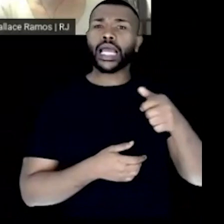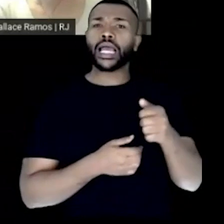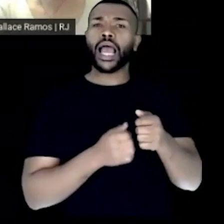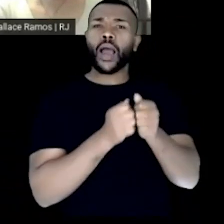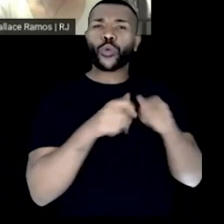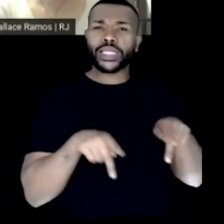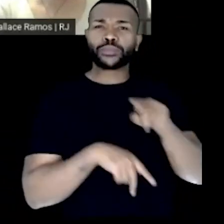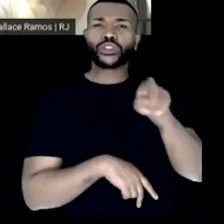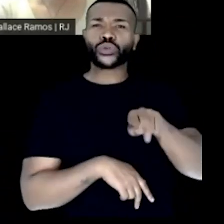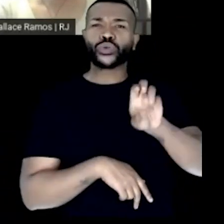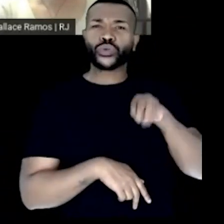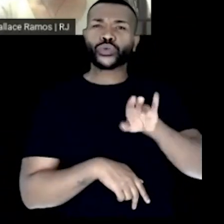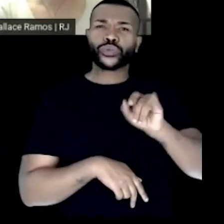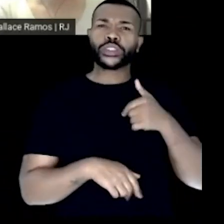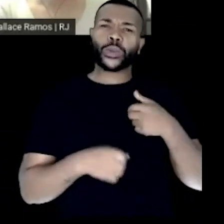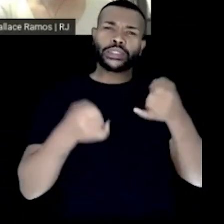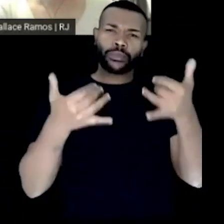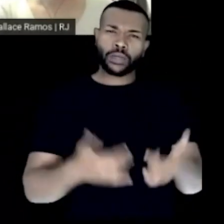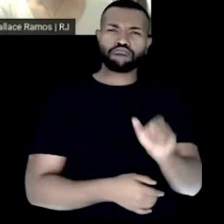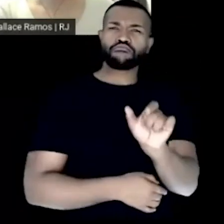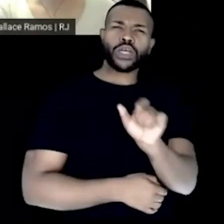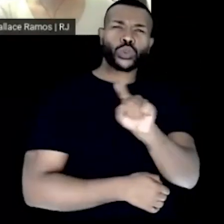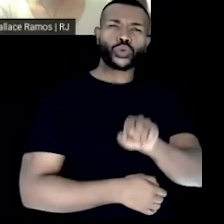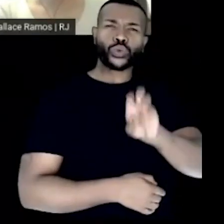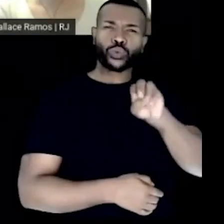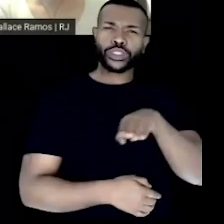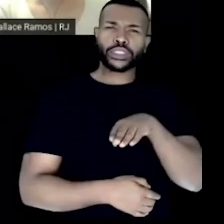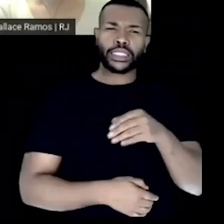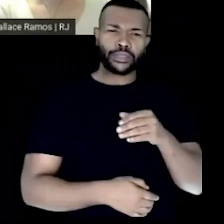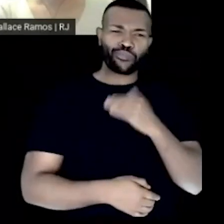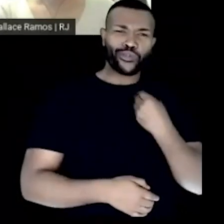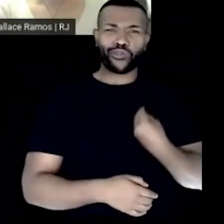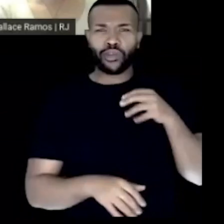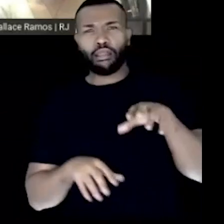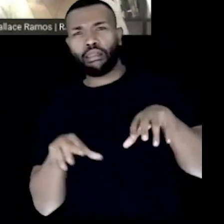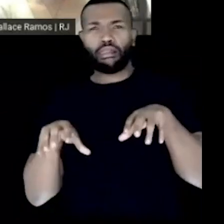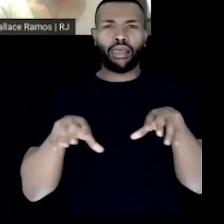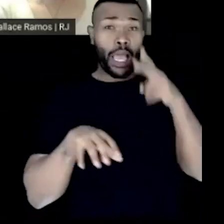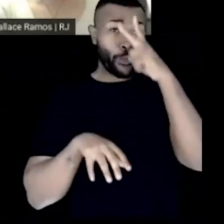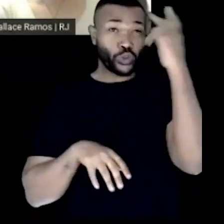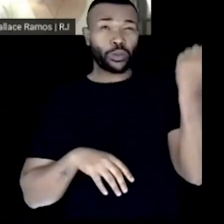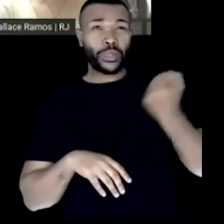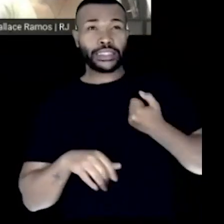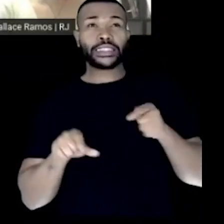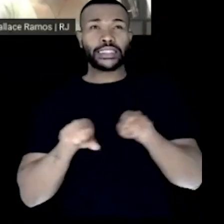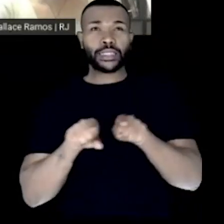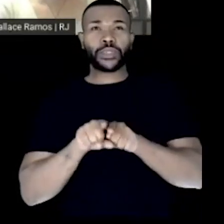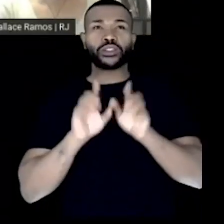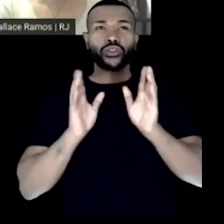Eu não sei se eu não falei apocalipse zumbi de novo. Cada vez que eu falar zumbi, leia-se mortos-vivos, sabe? Todo mundo vai me